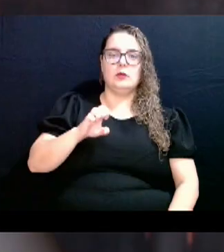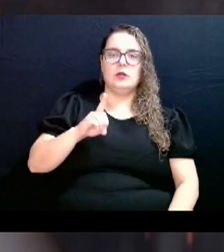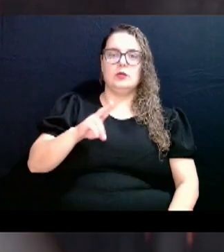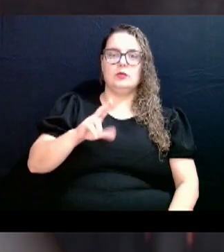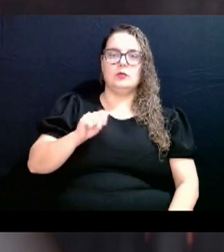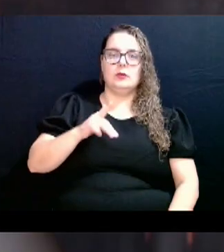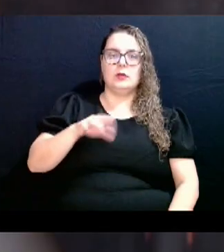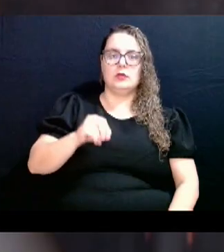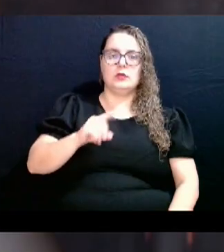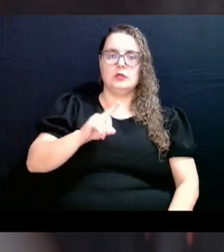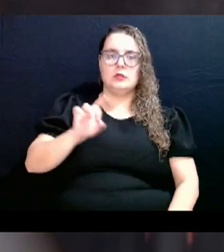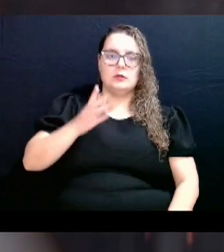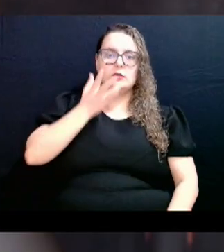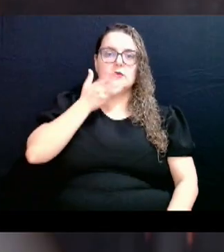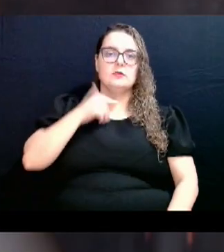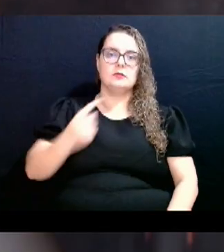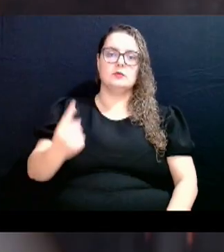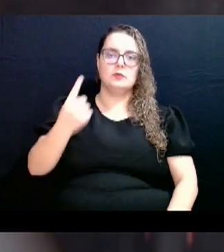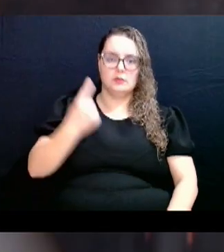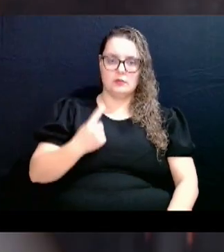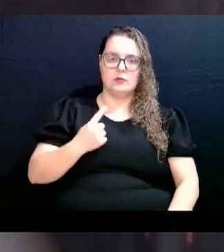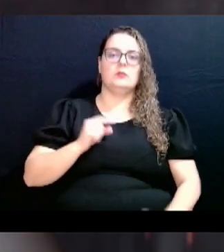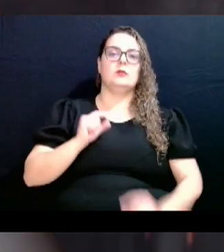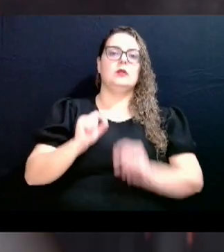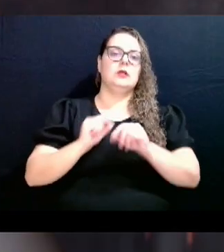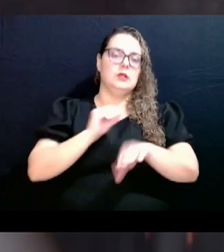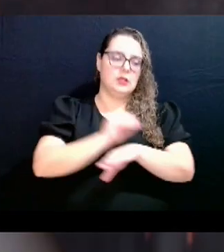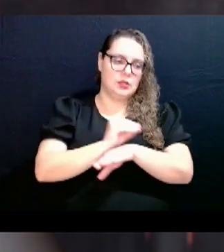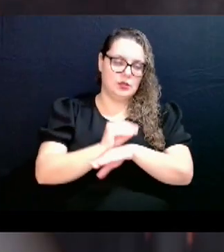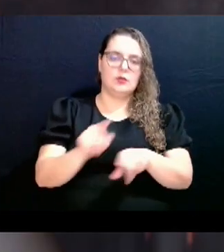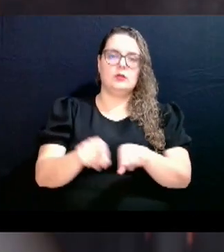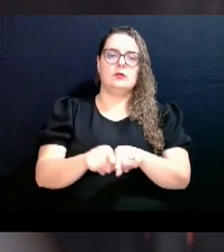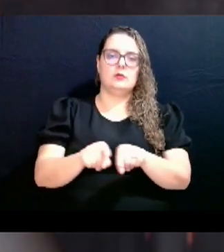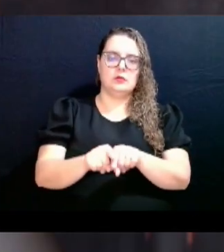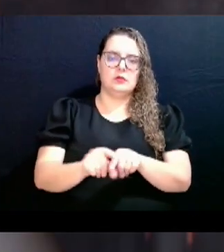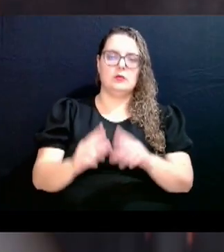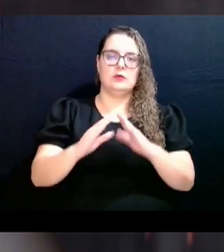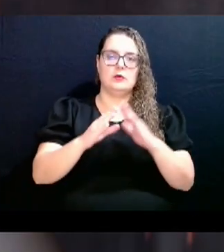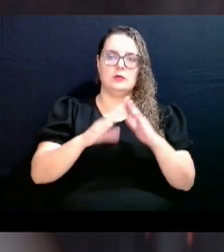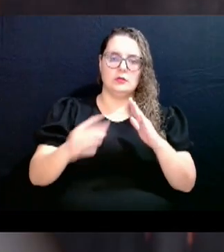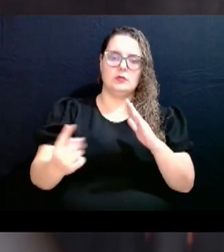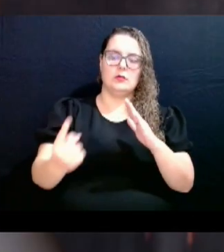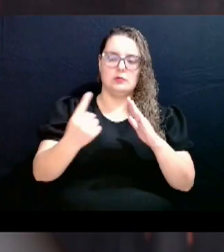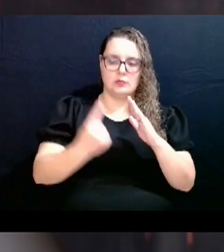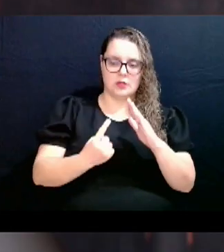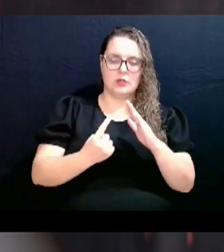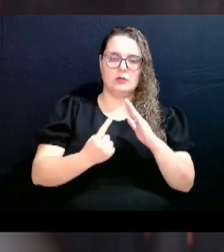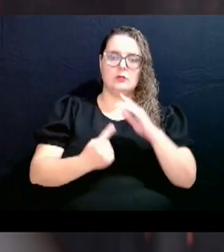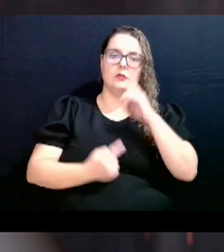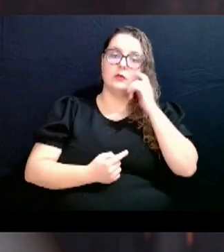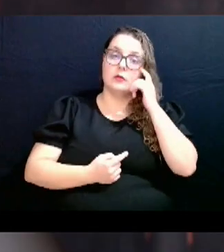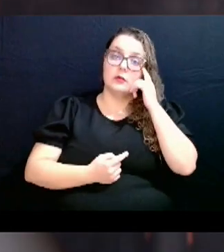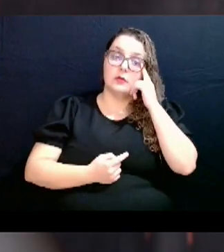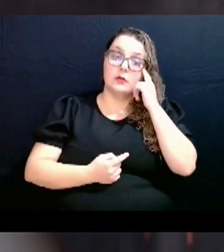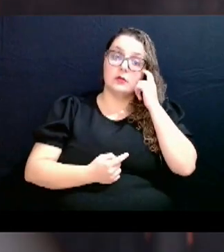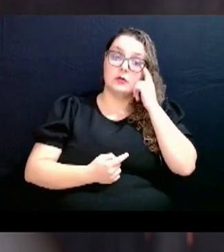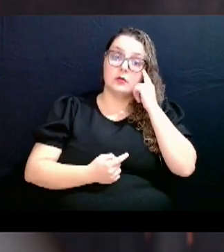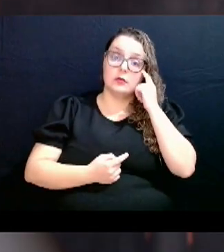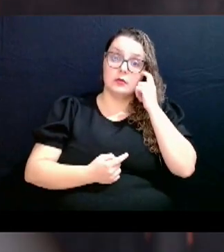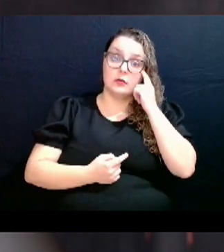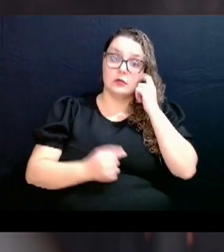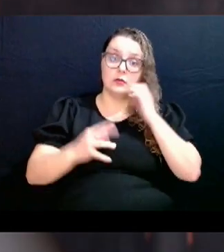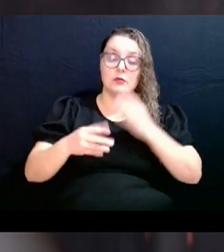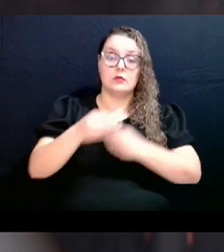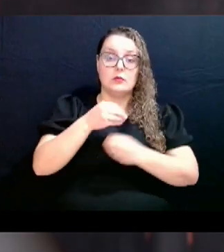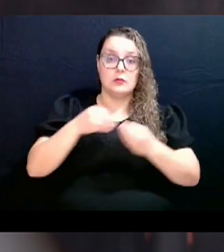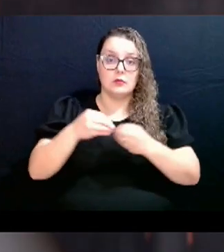clínica, mas quem cuida dela também precisa entrar na clínica para estar ali tudo alinhado para o bem-estar